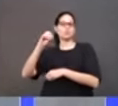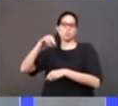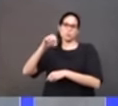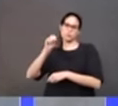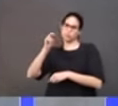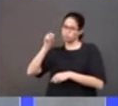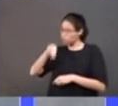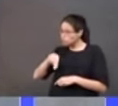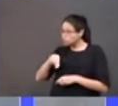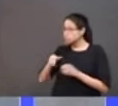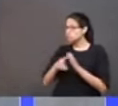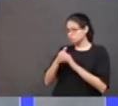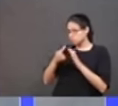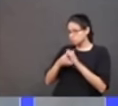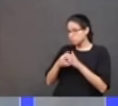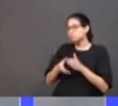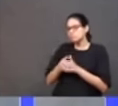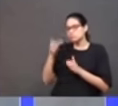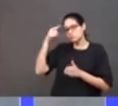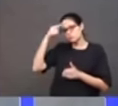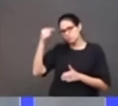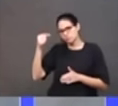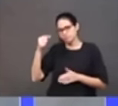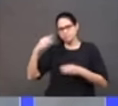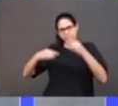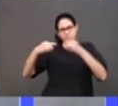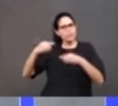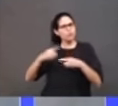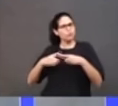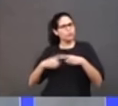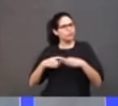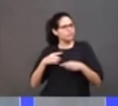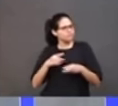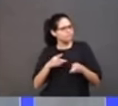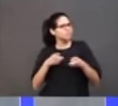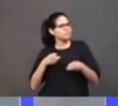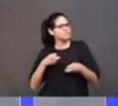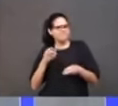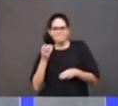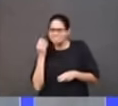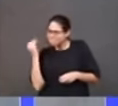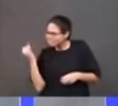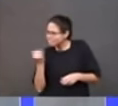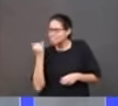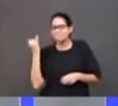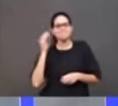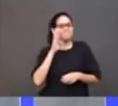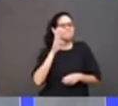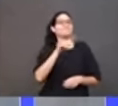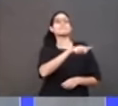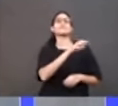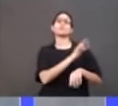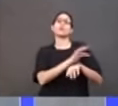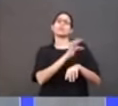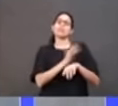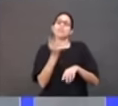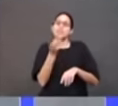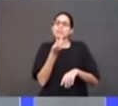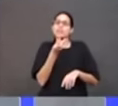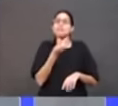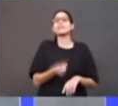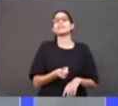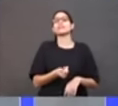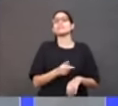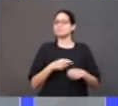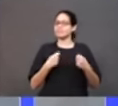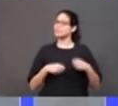implementação desse programa, porque a gente entende que é fundamental a qualificação dos nossos técnicos e, ao mesmo tempo, nós entendemos que precisamos